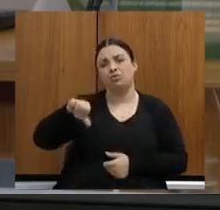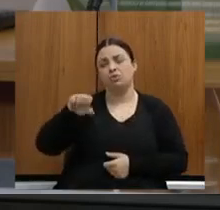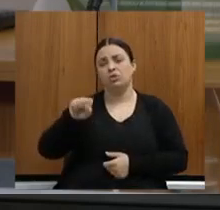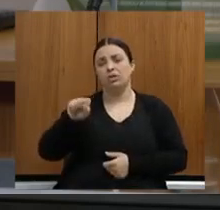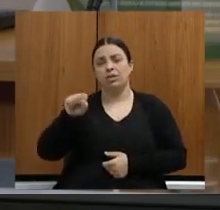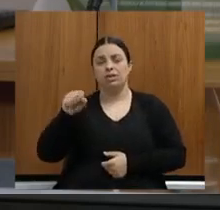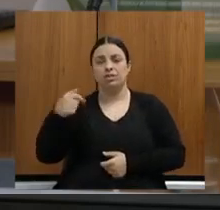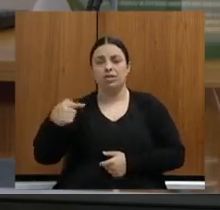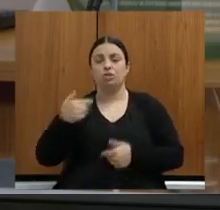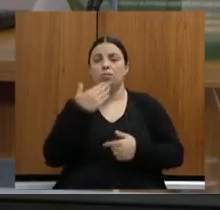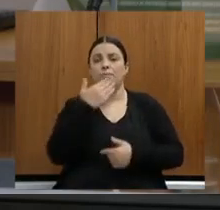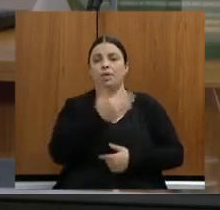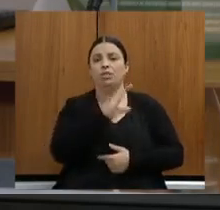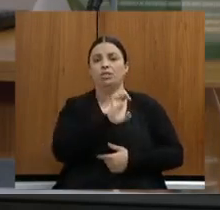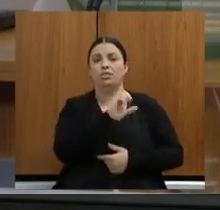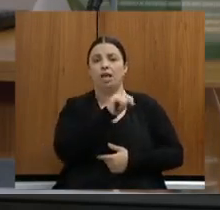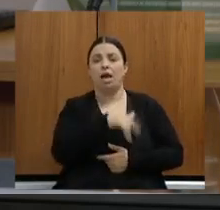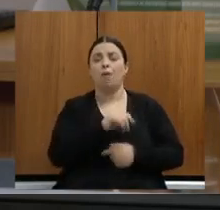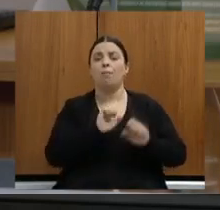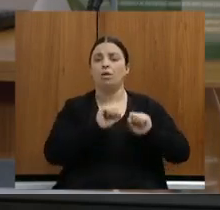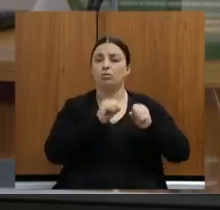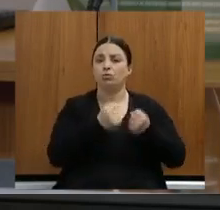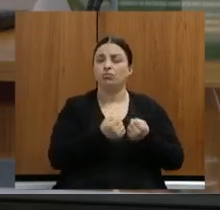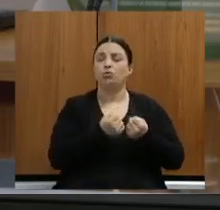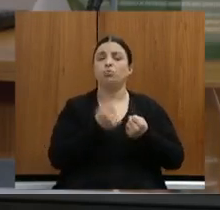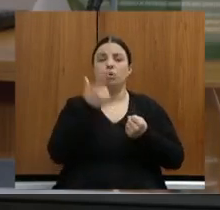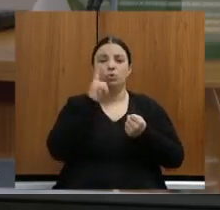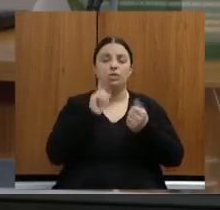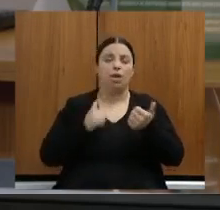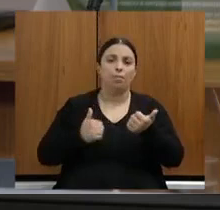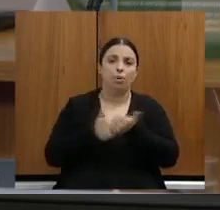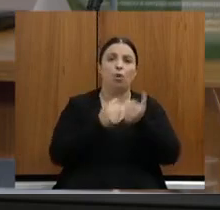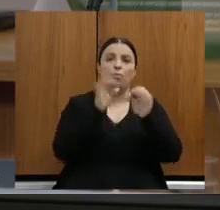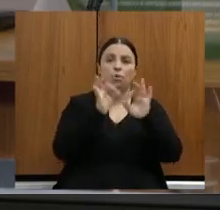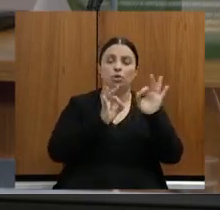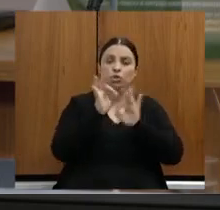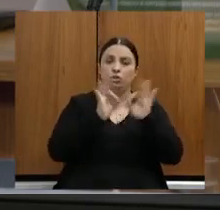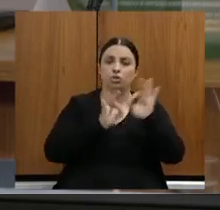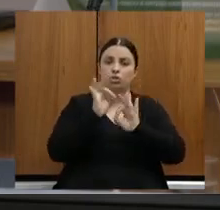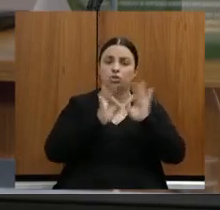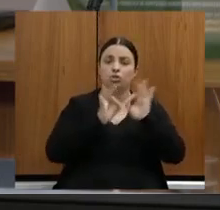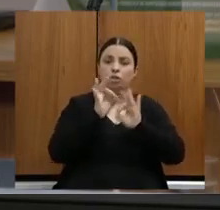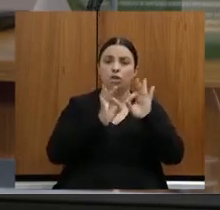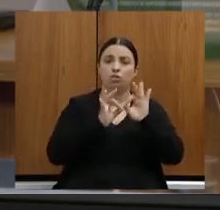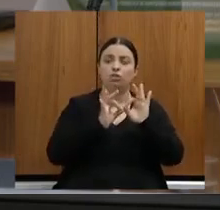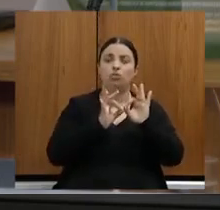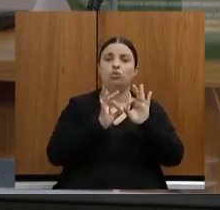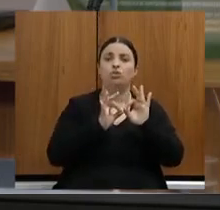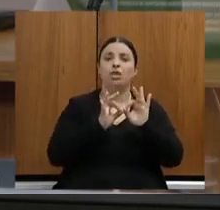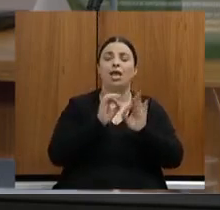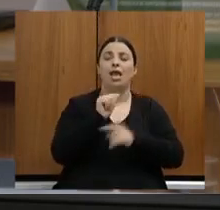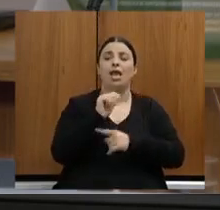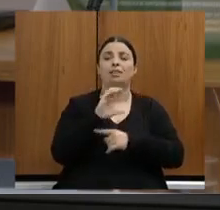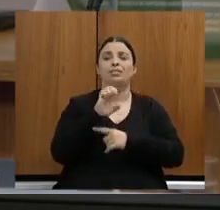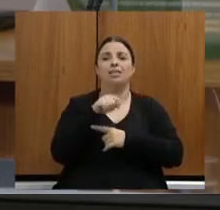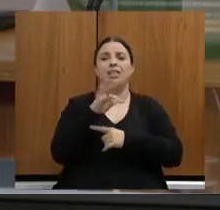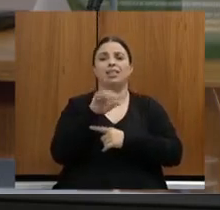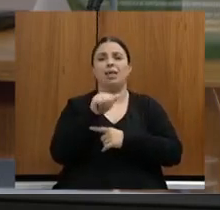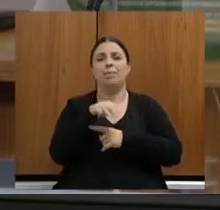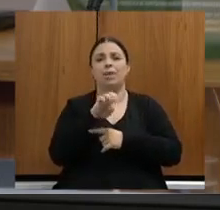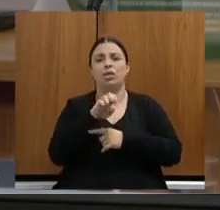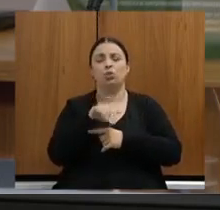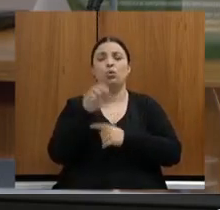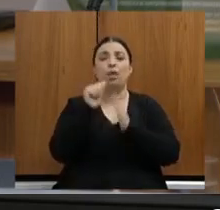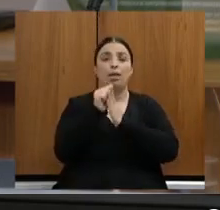pedido de providências para que envide esforços para apoiar no âmbito do projeto de assentamento diabetes no município de Bocaiuva o